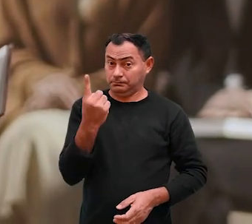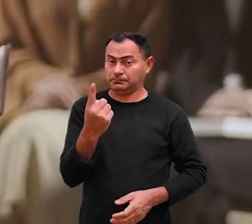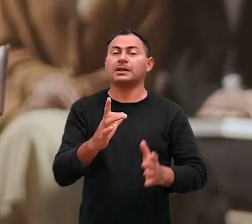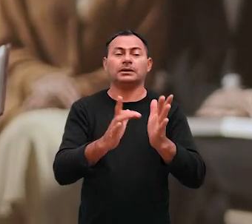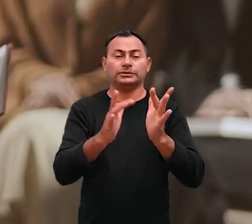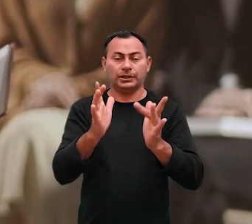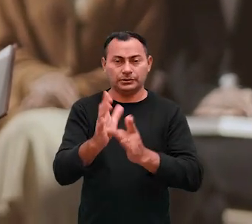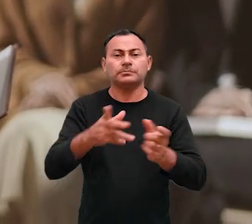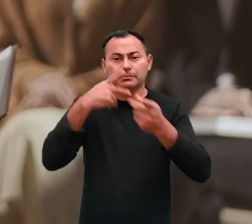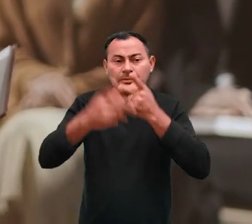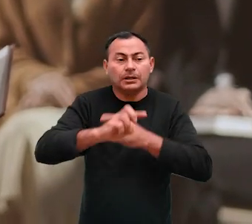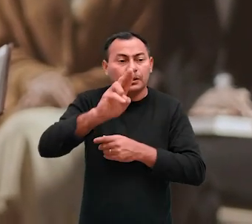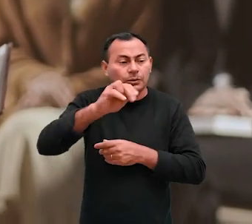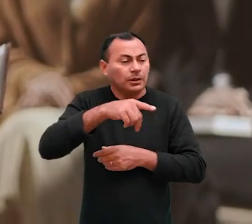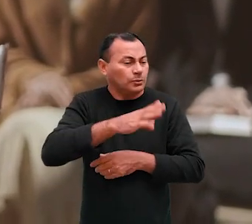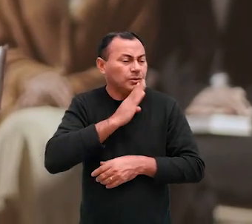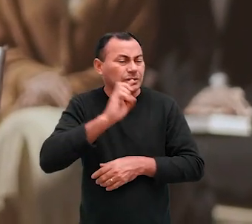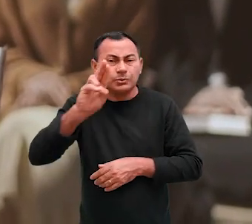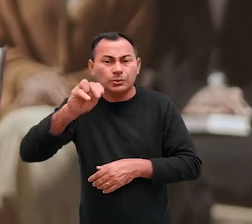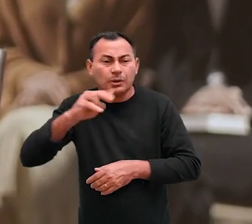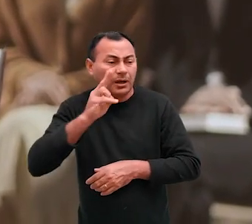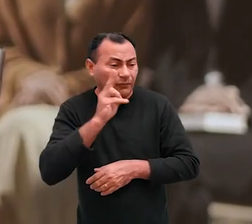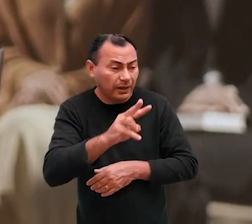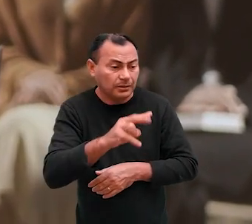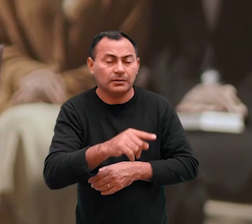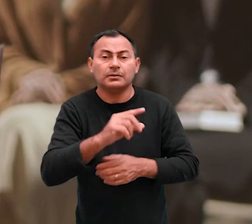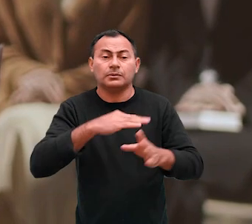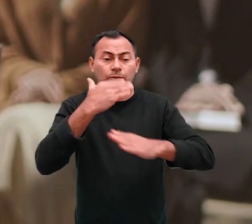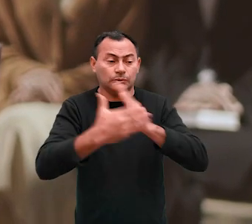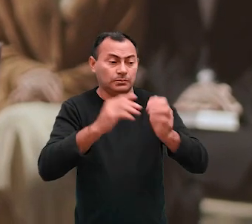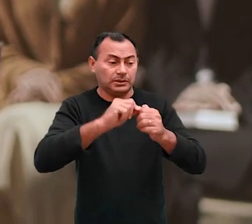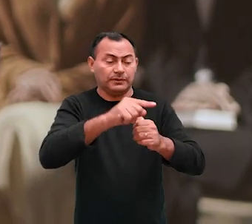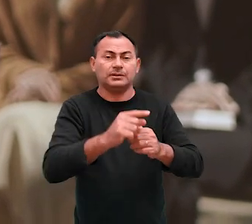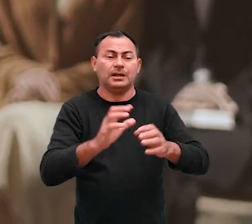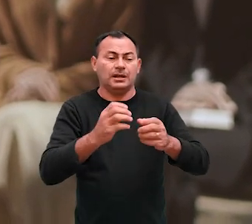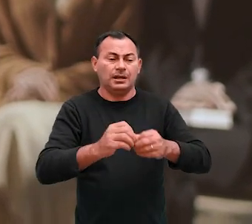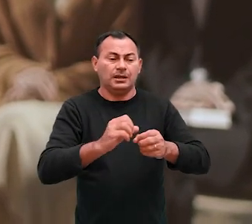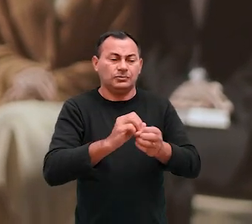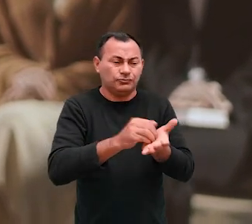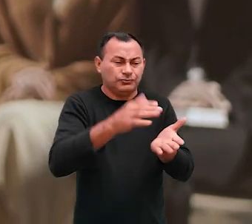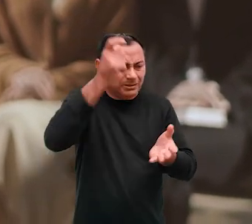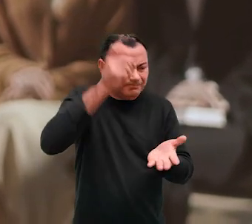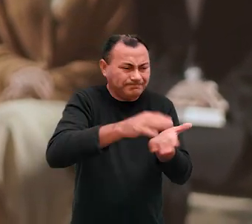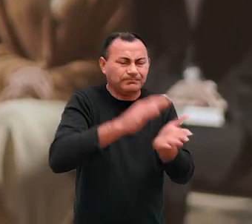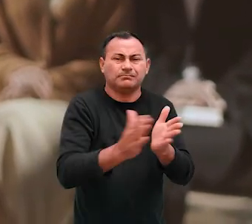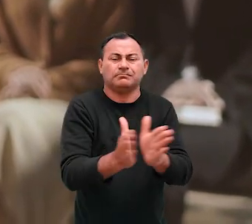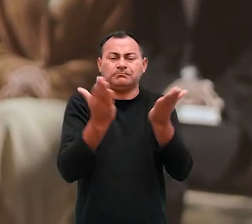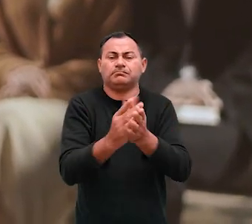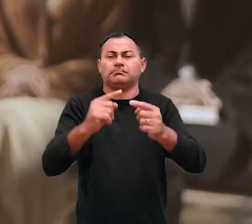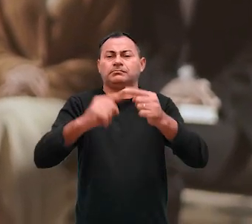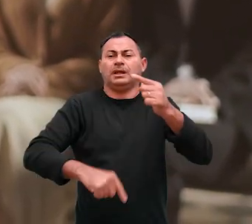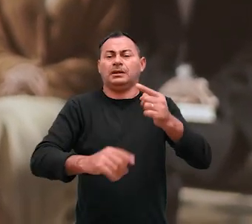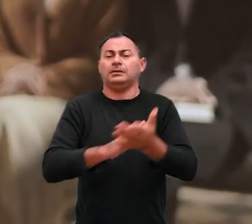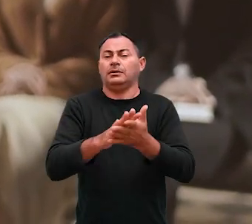impressionante. Jesus dirá, nunca os conheci. Tudo que você fez, inclusive exorcismo e milagres, não tinha nada a ver